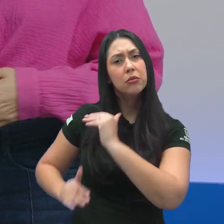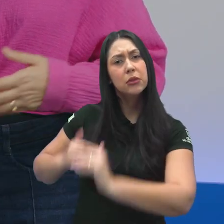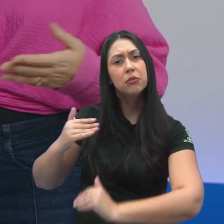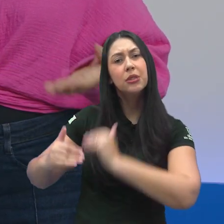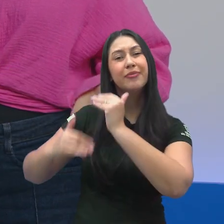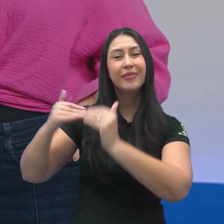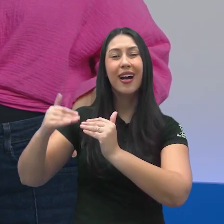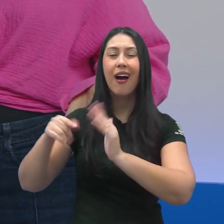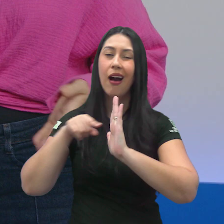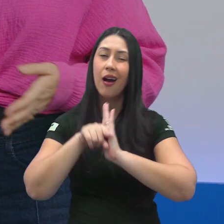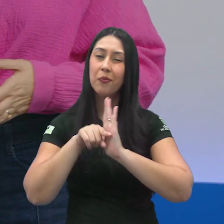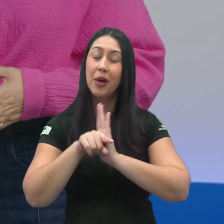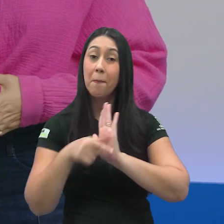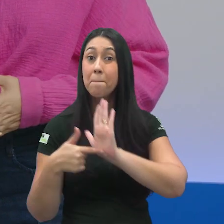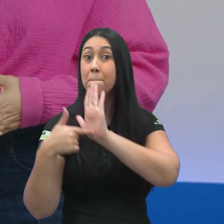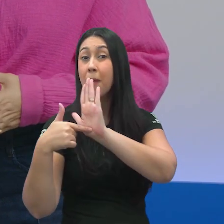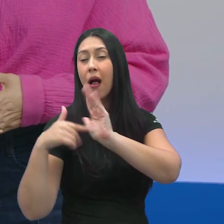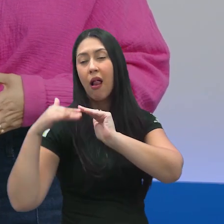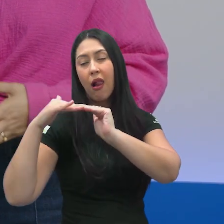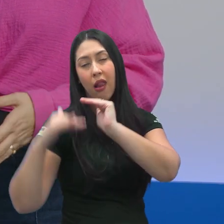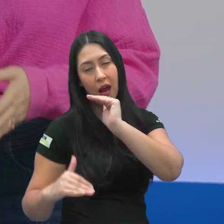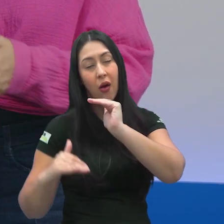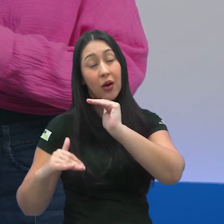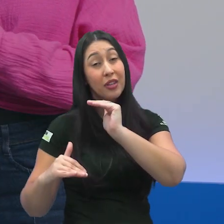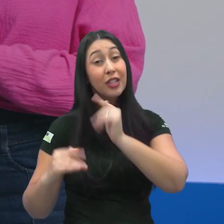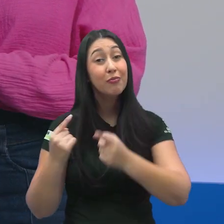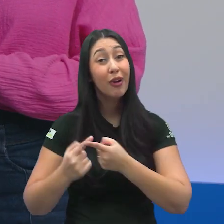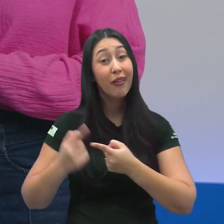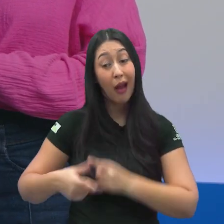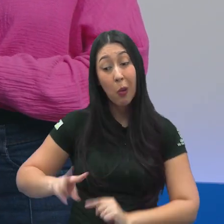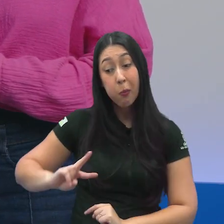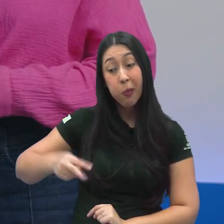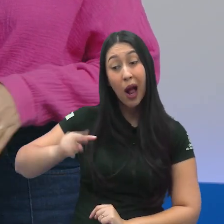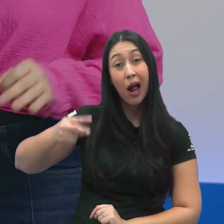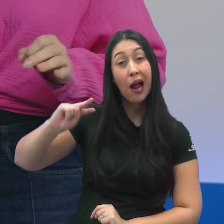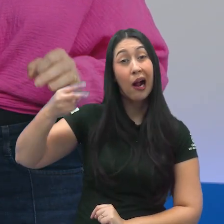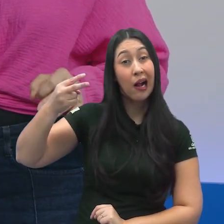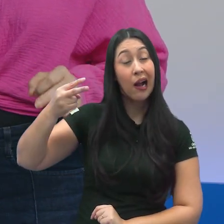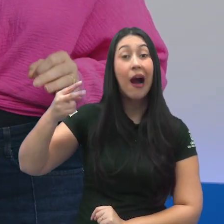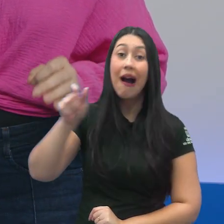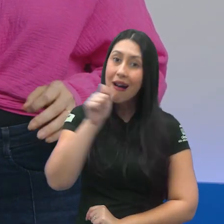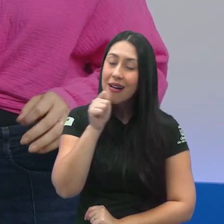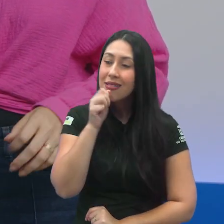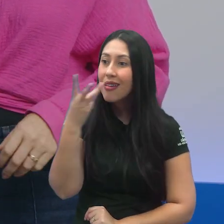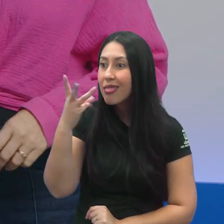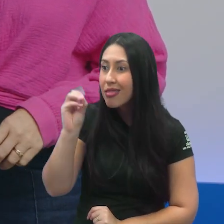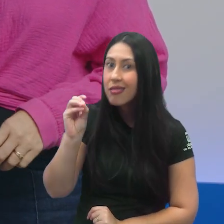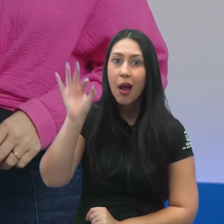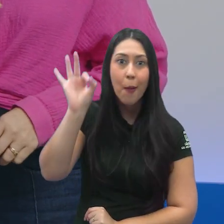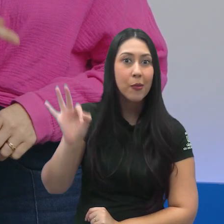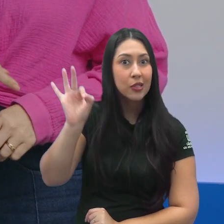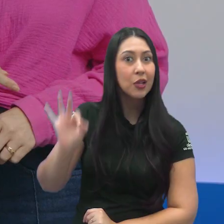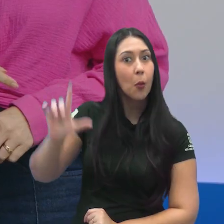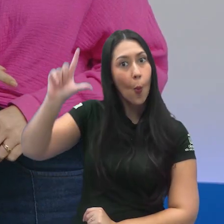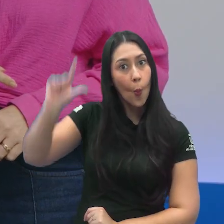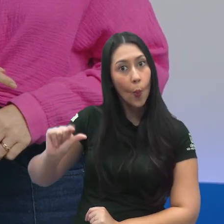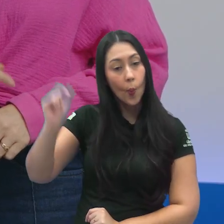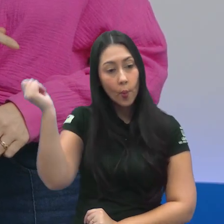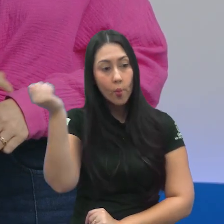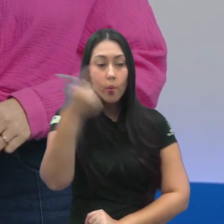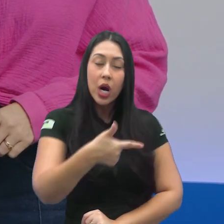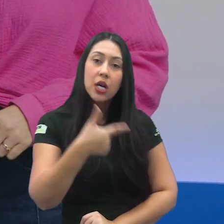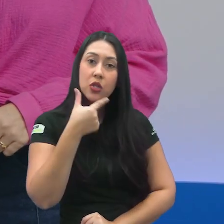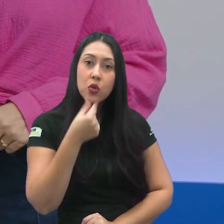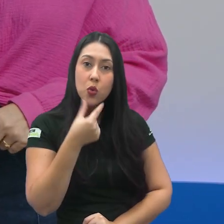avanços, o estudo revela desigualdades, como o rendimento médio, que ainda é 30% menor que o dos homens.